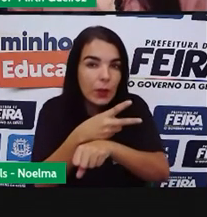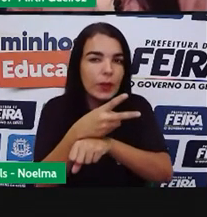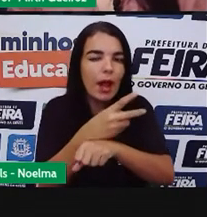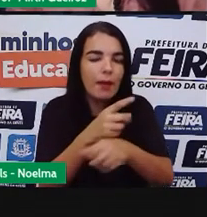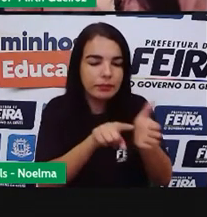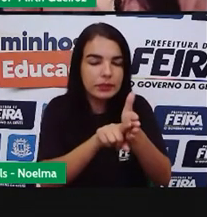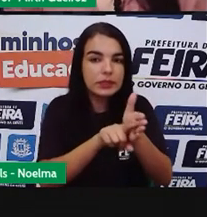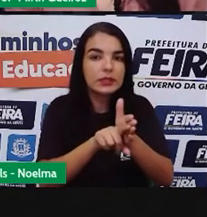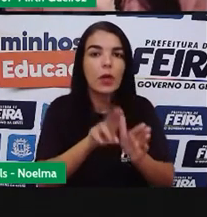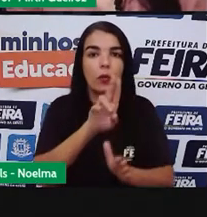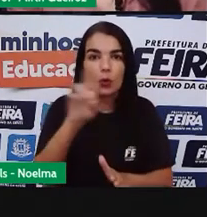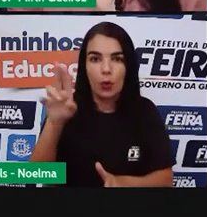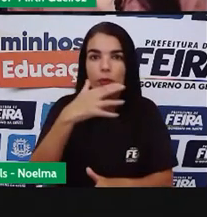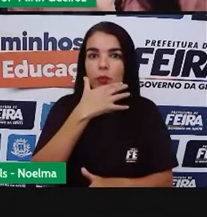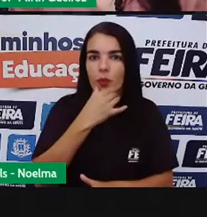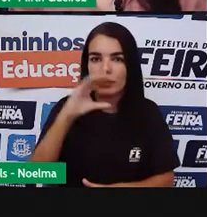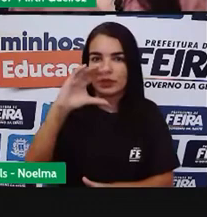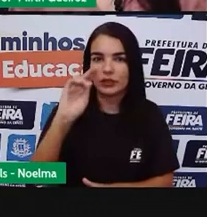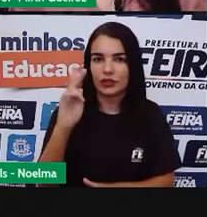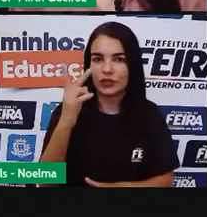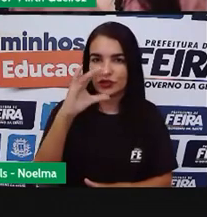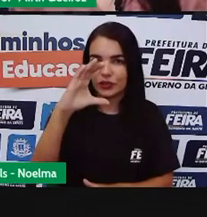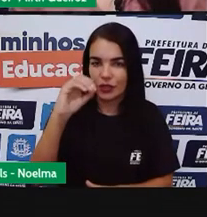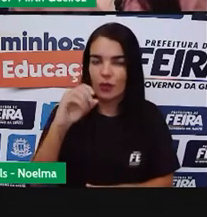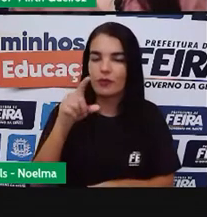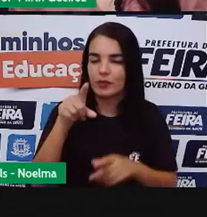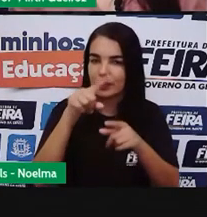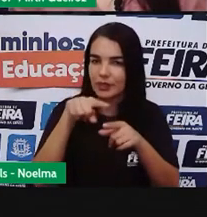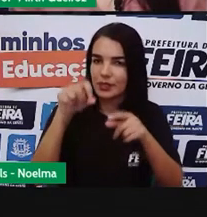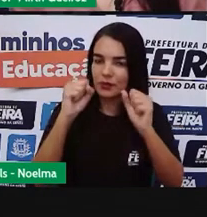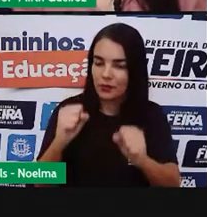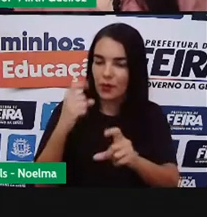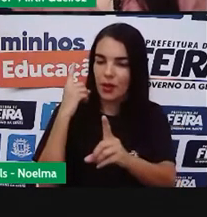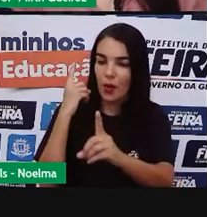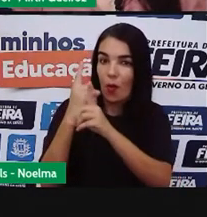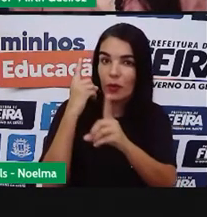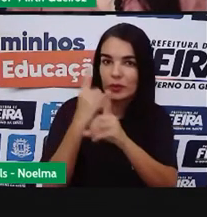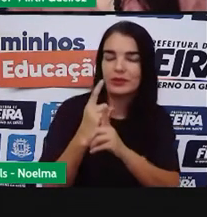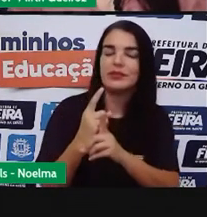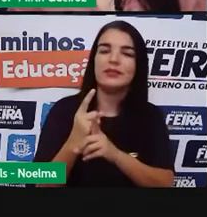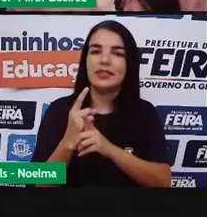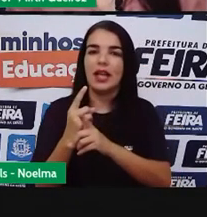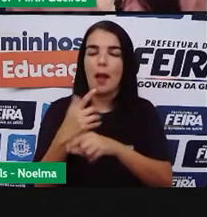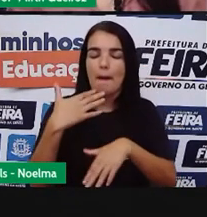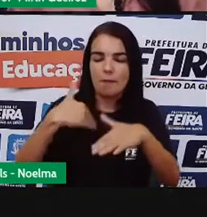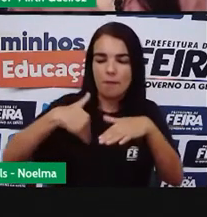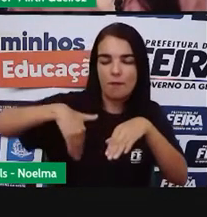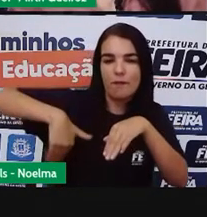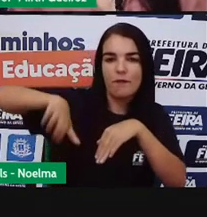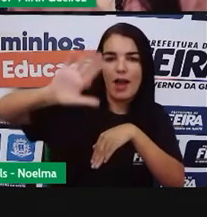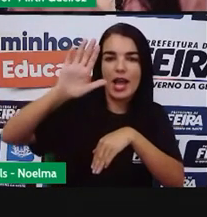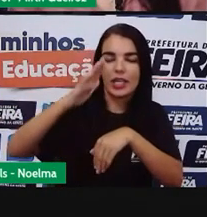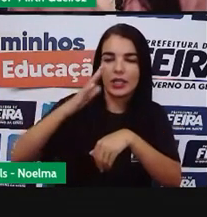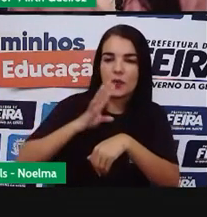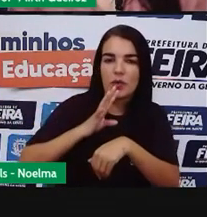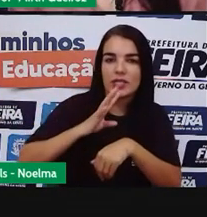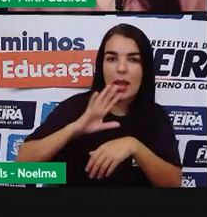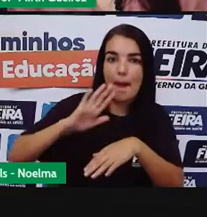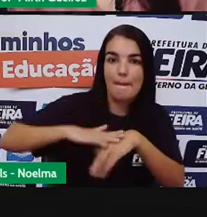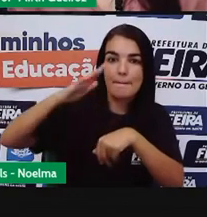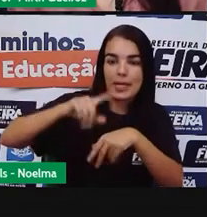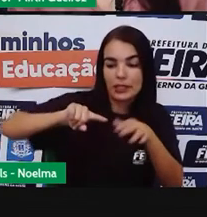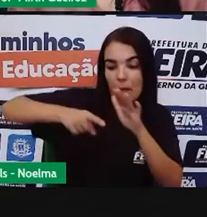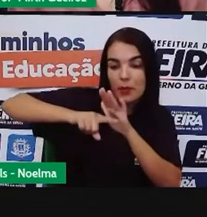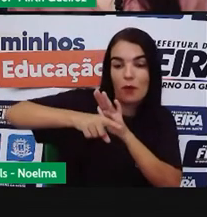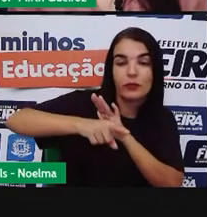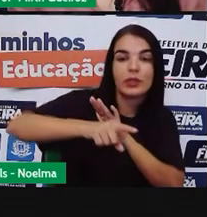Maleiro, vocês vão encontrar várias reportagens falando sobre ele, vão conhecer mais profundamente aí a casa dele.